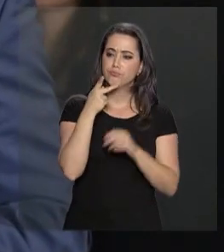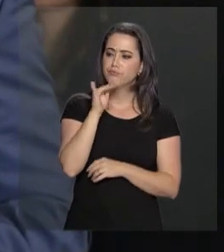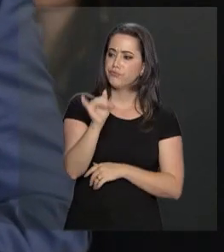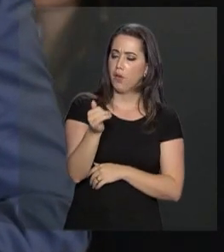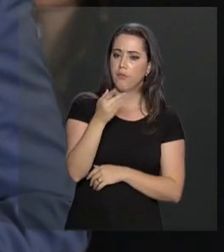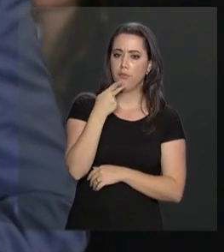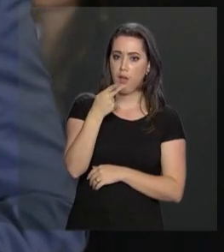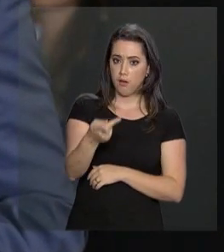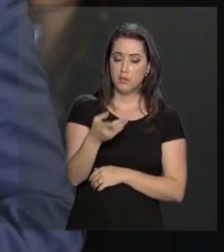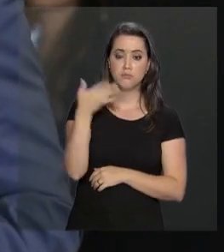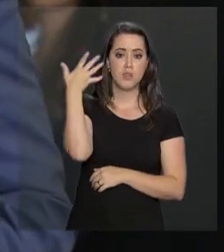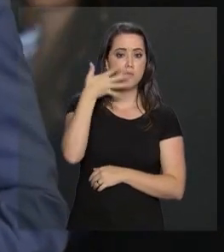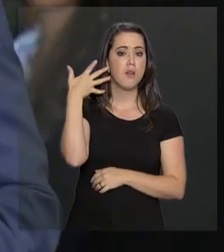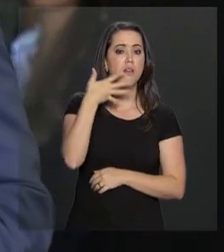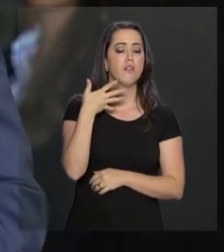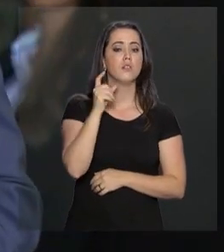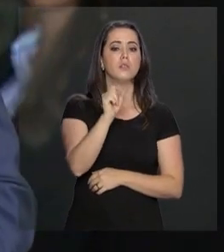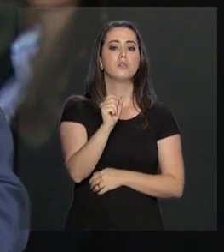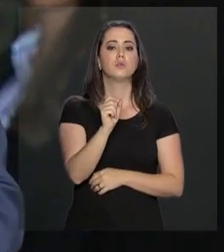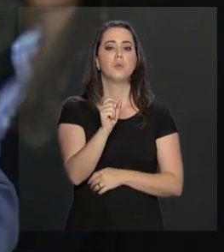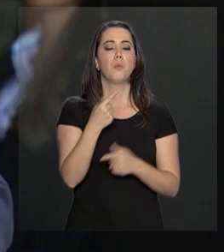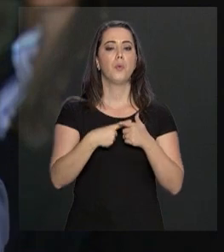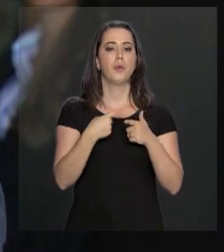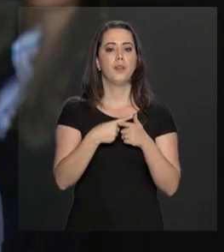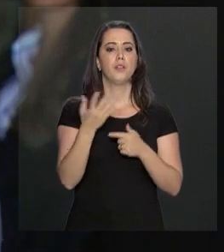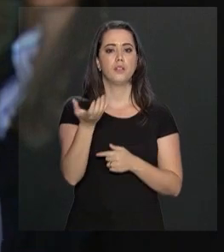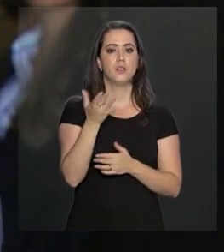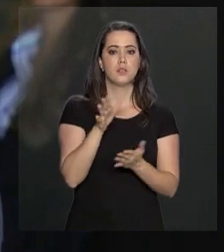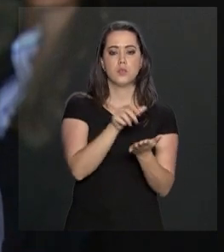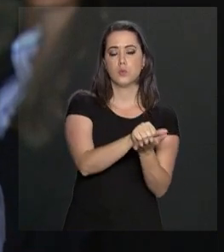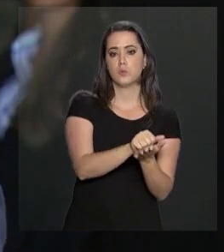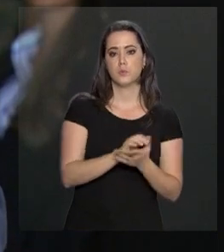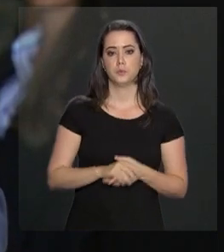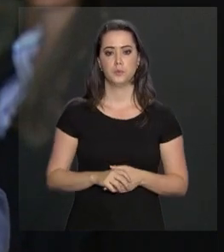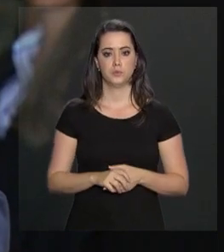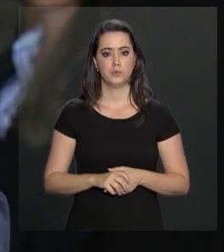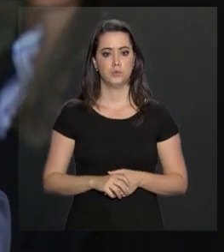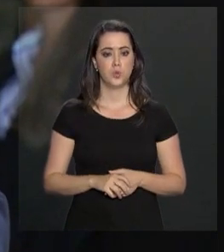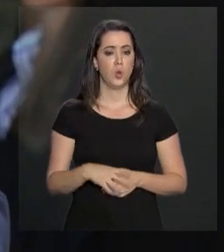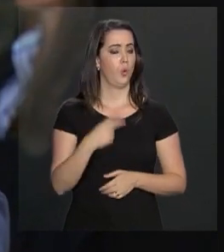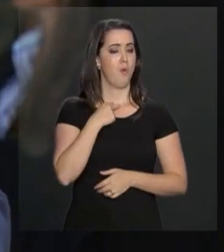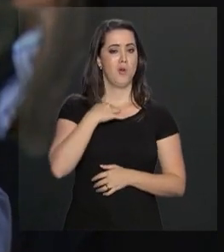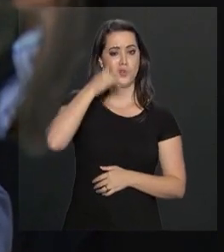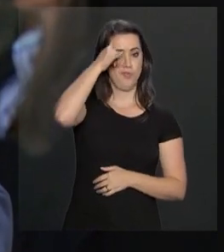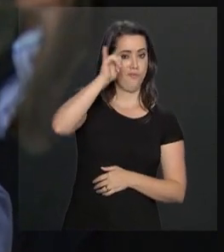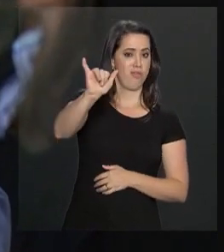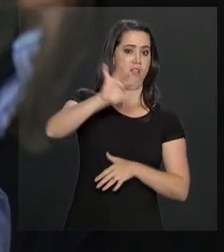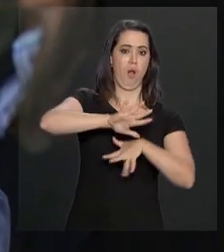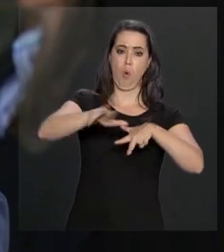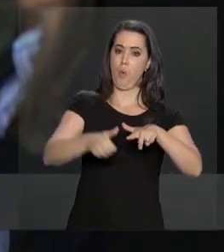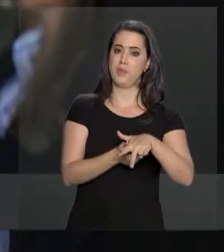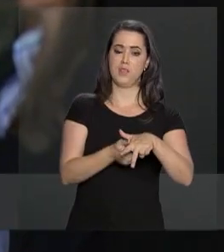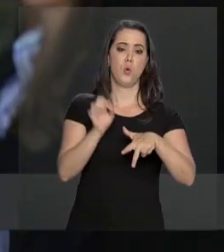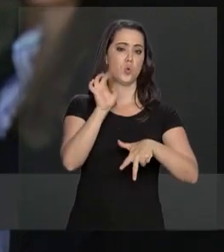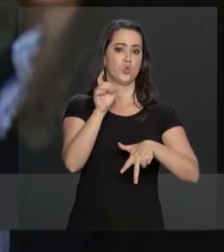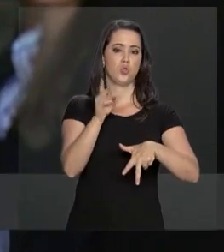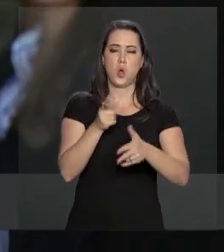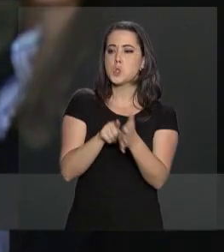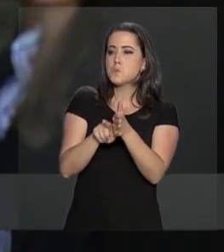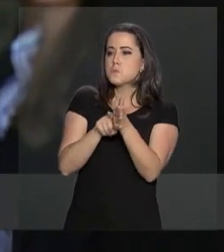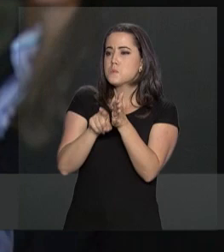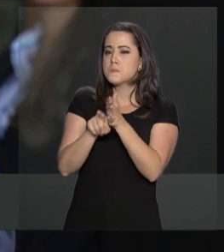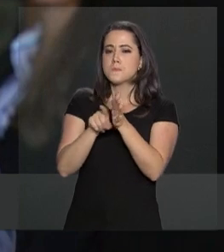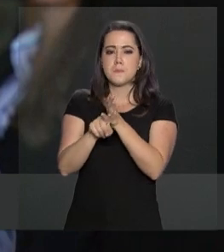transmissão de cargo, explicou por que assumiu o comando da pasta. Não se combate a corrupção somente com